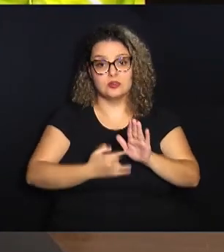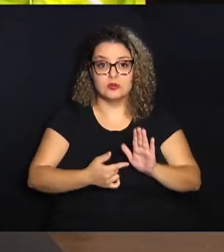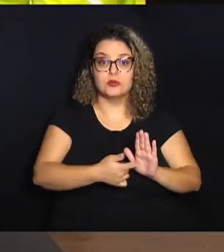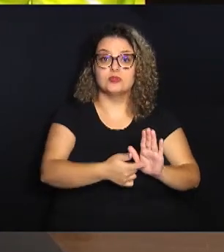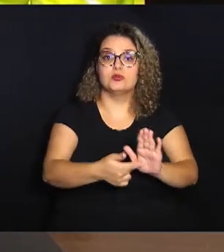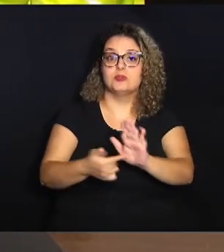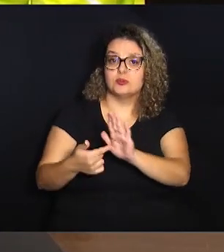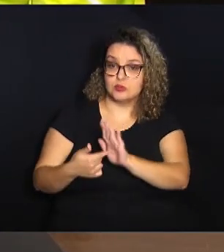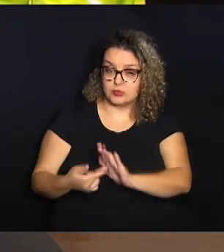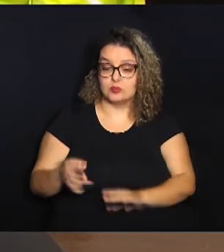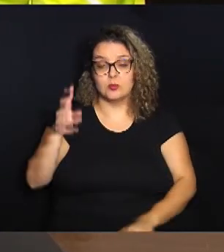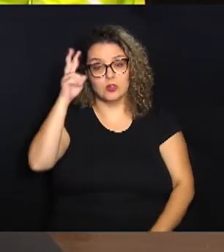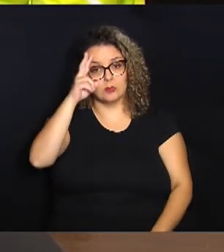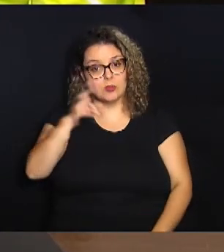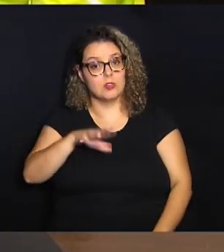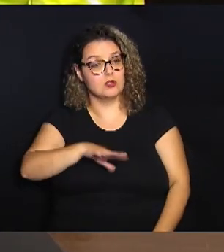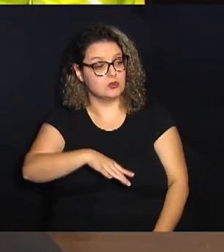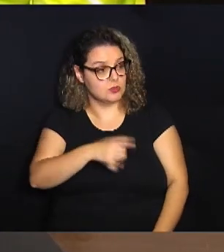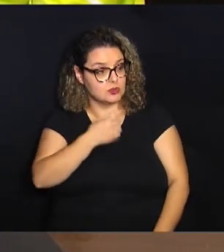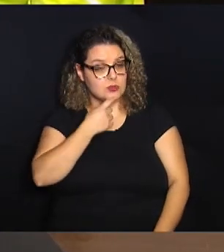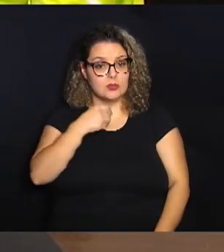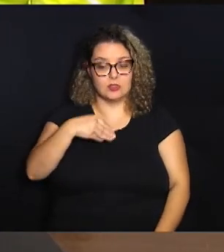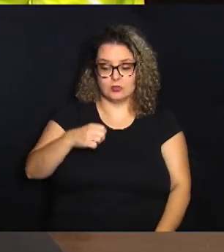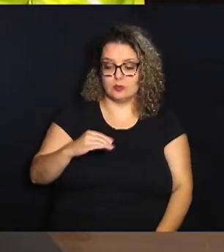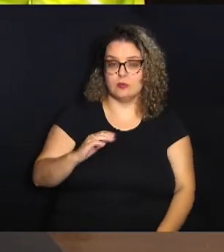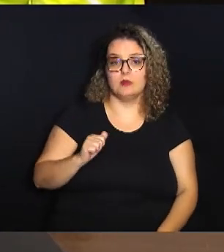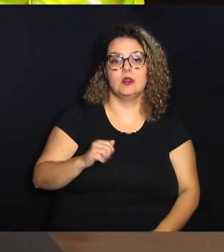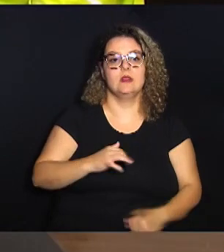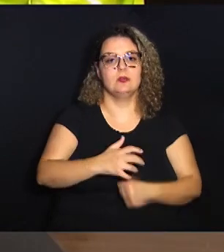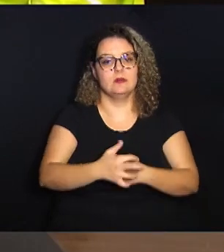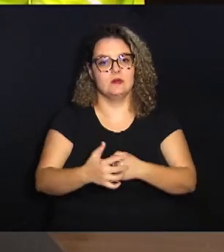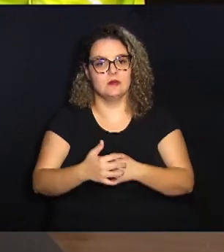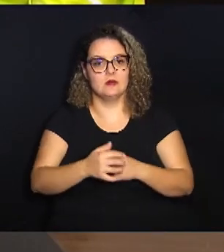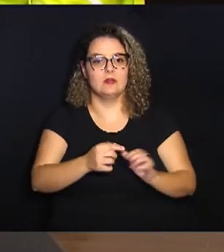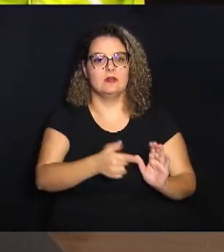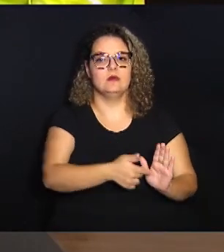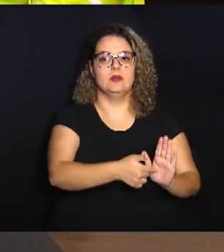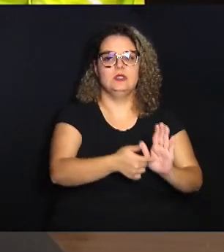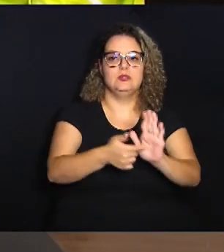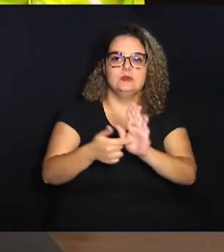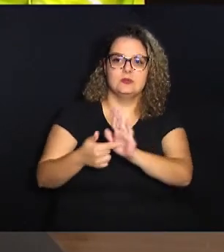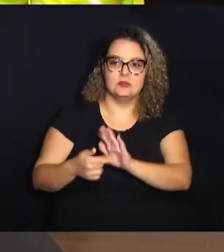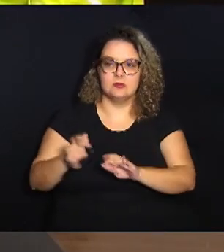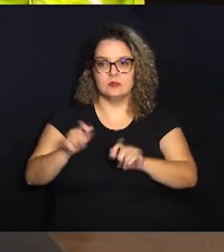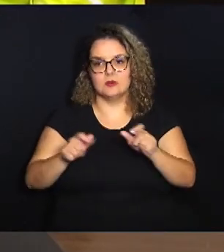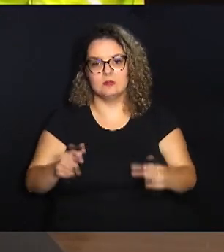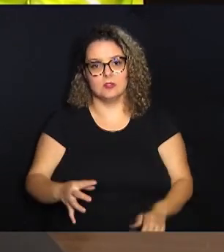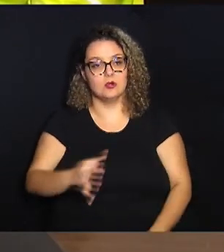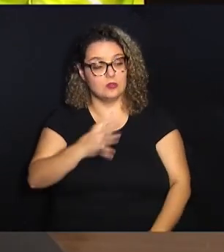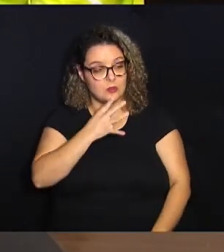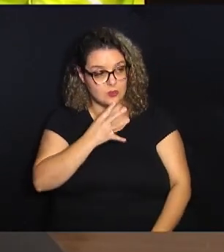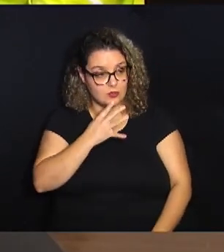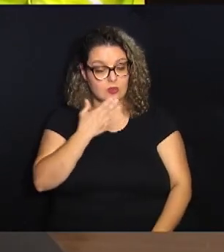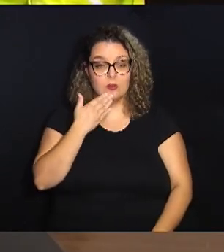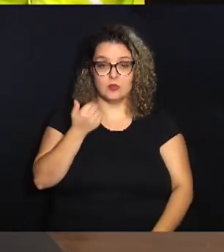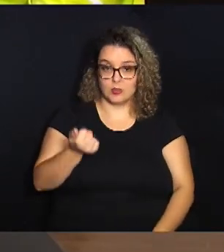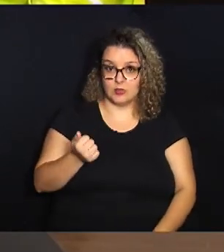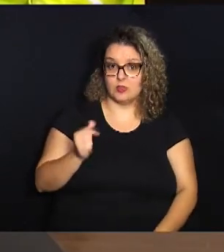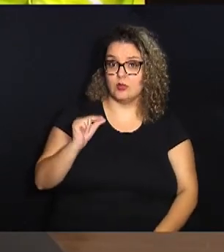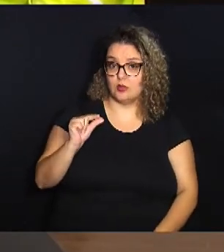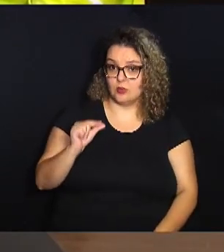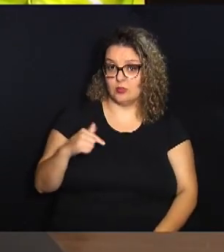né, a história de Campinas, e no Meca Digital a gente vai mostrar para que as pessoas conheçam melhor um pouco